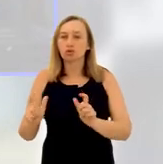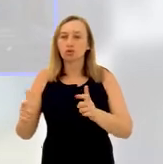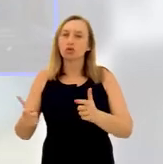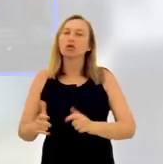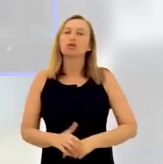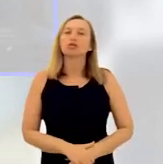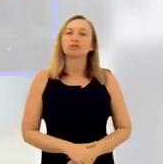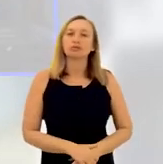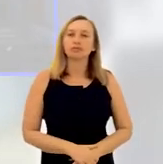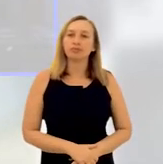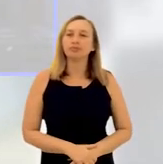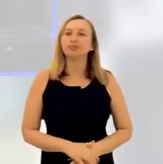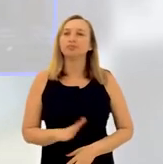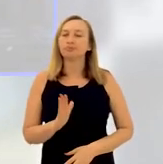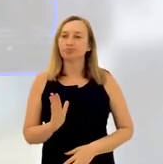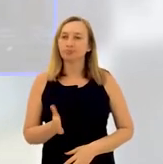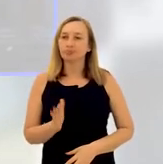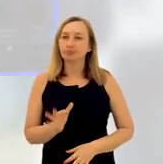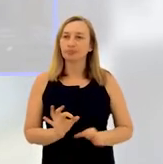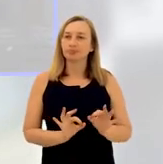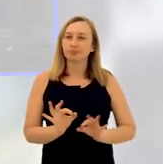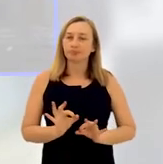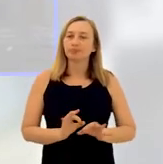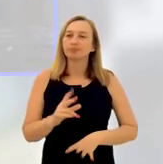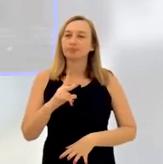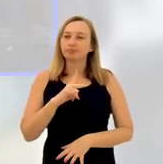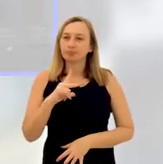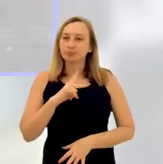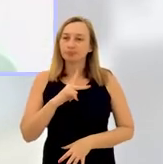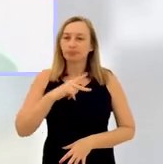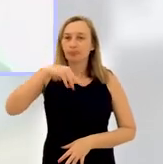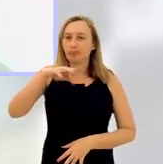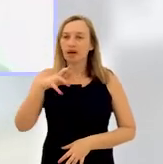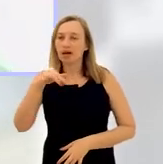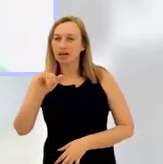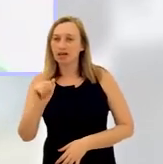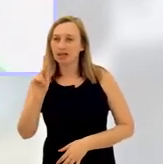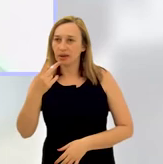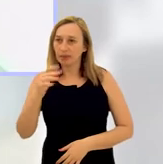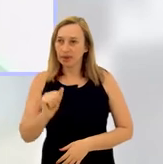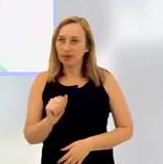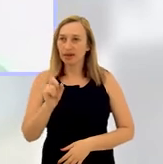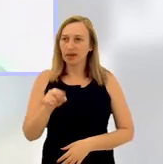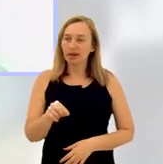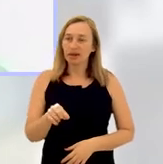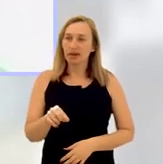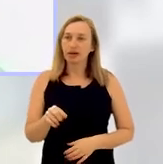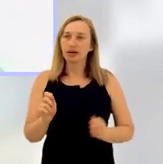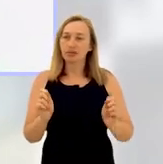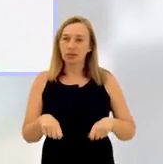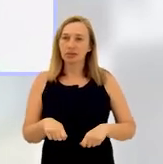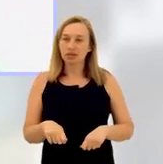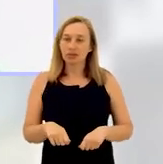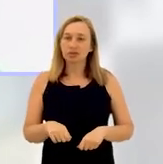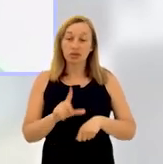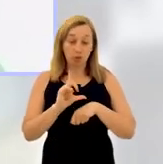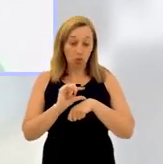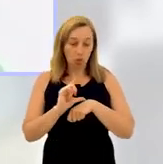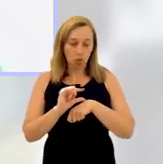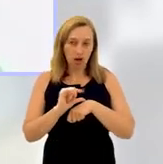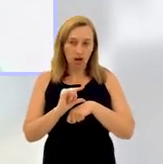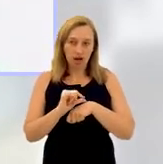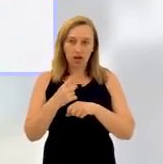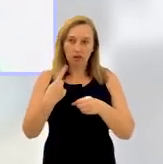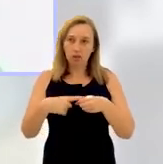módulos que o Direito Ágil já projetou, e o próprio Maria da Penha, nele é capaz para você saber